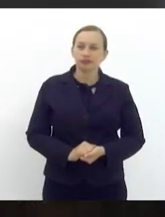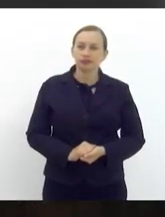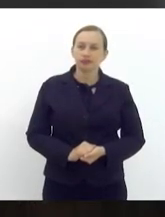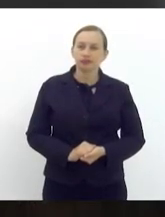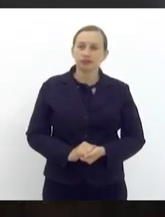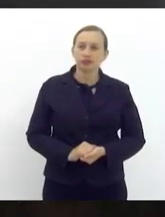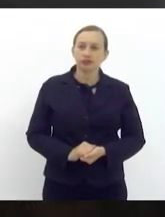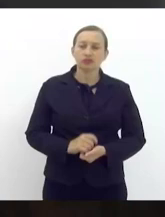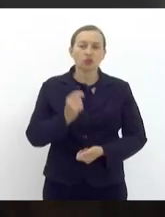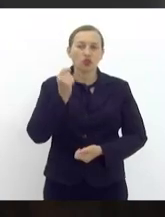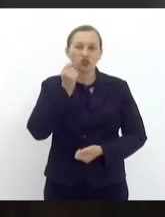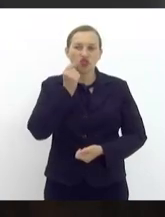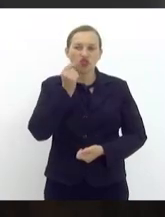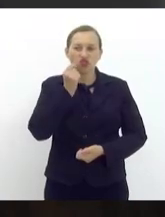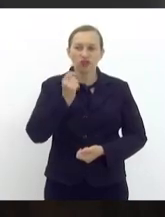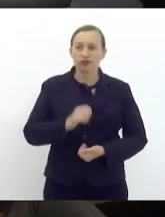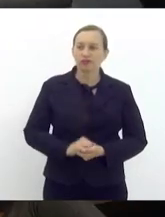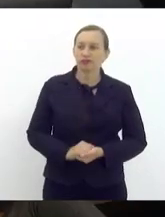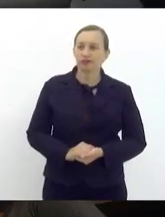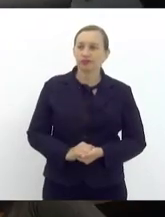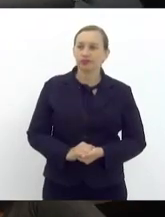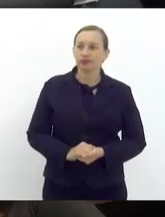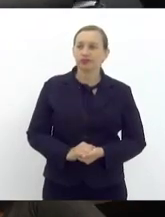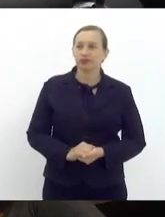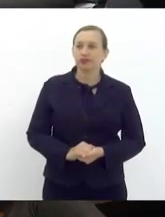Deputado Giovanni Ratinho.